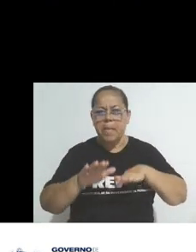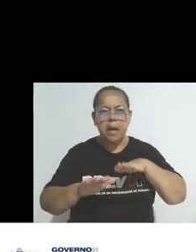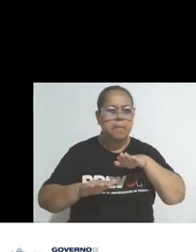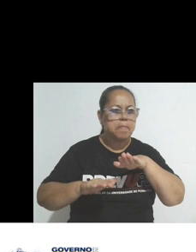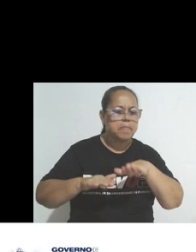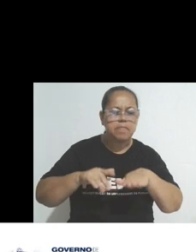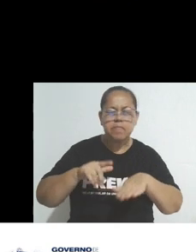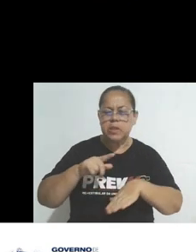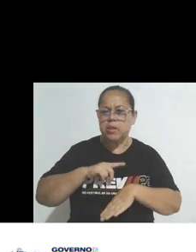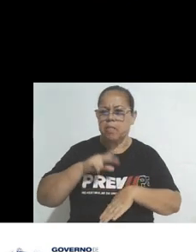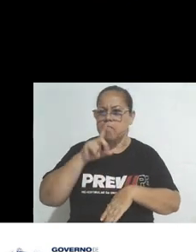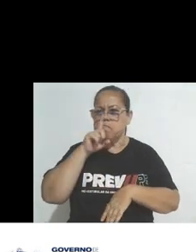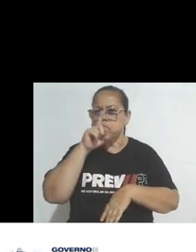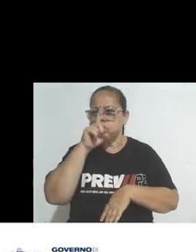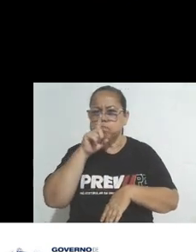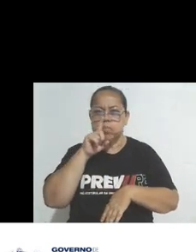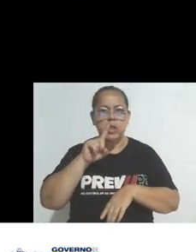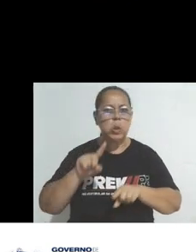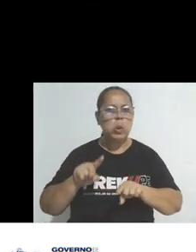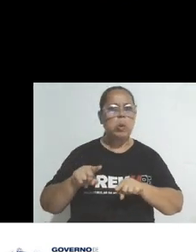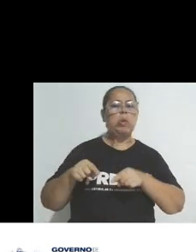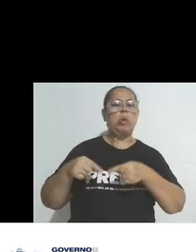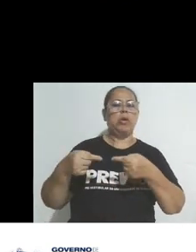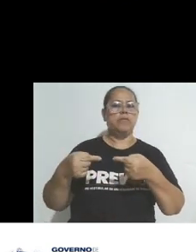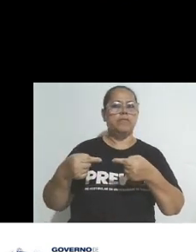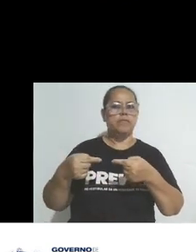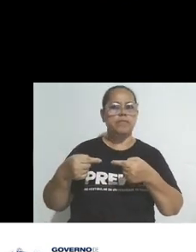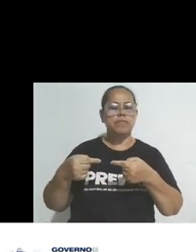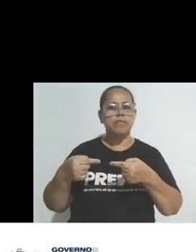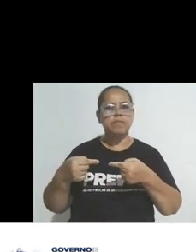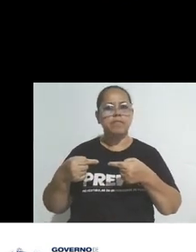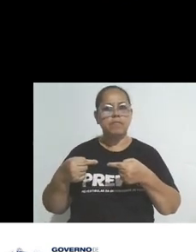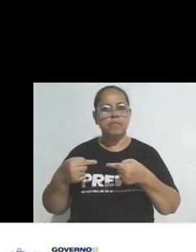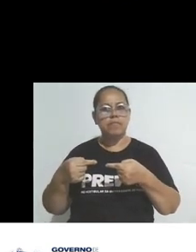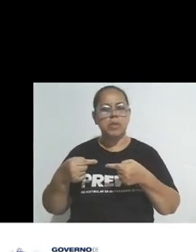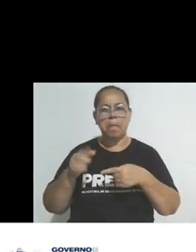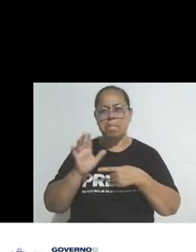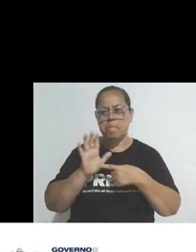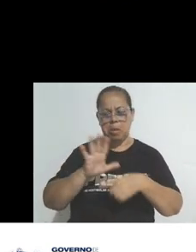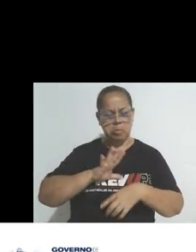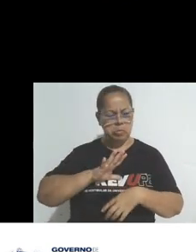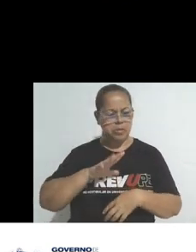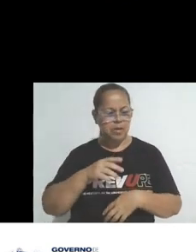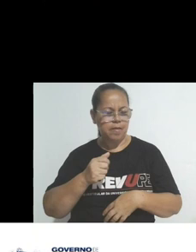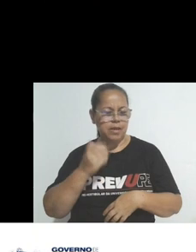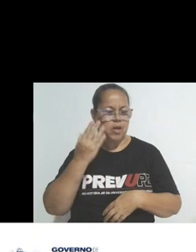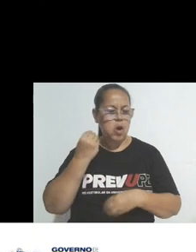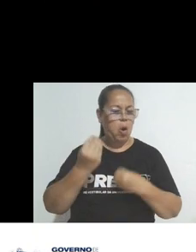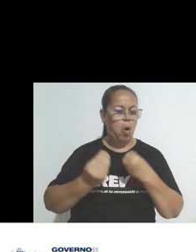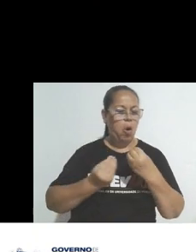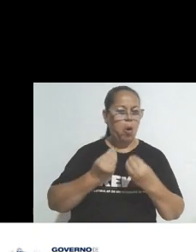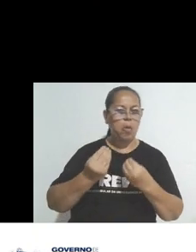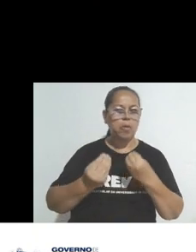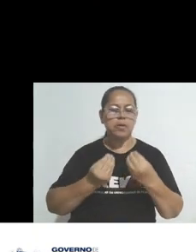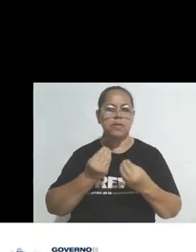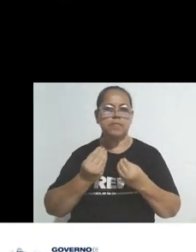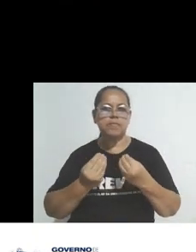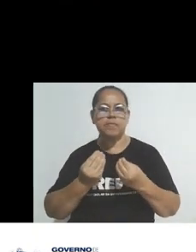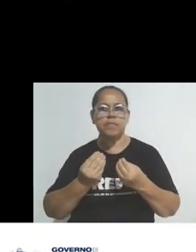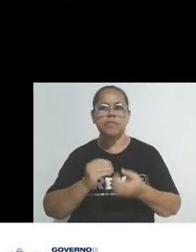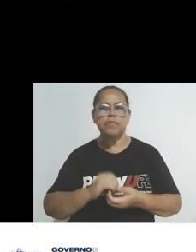enfrenta peligros e desafios que podran aprueba sua valentia e astúcia o leitor